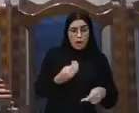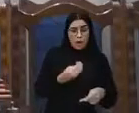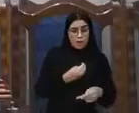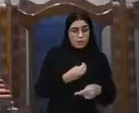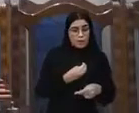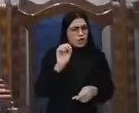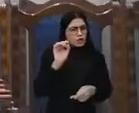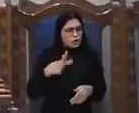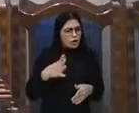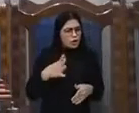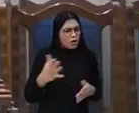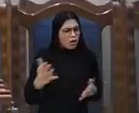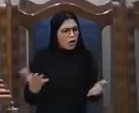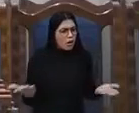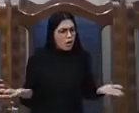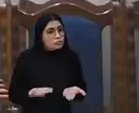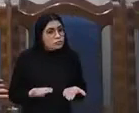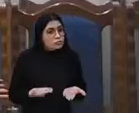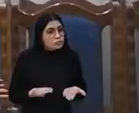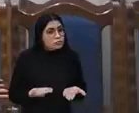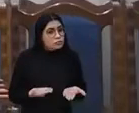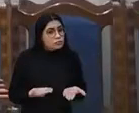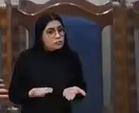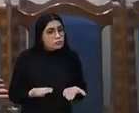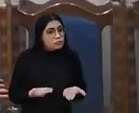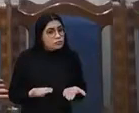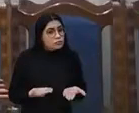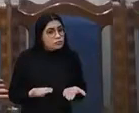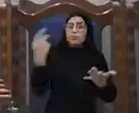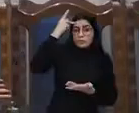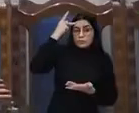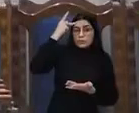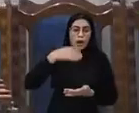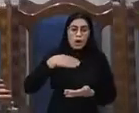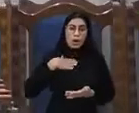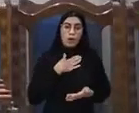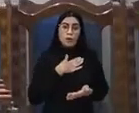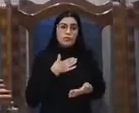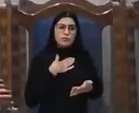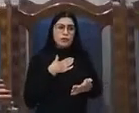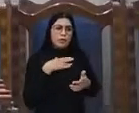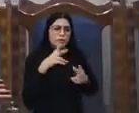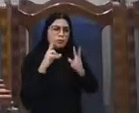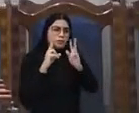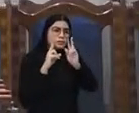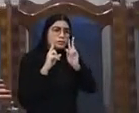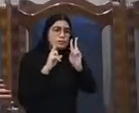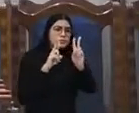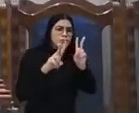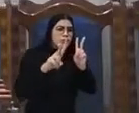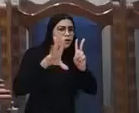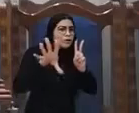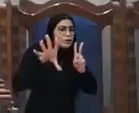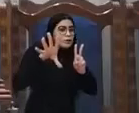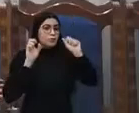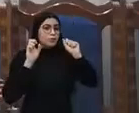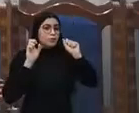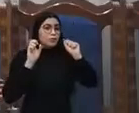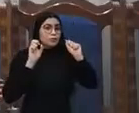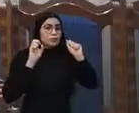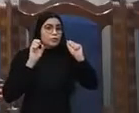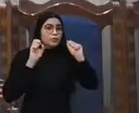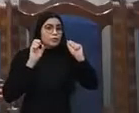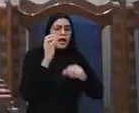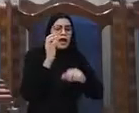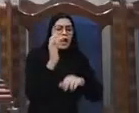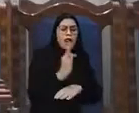ouvir suas fábulas, suas histórias, seus contos, suas filosofias, porque eles só estavam